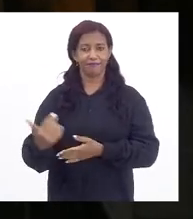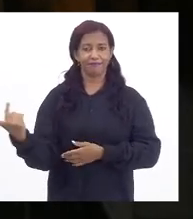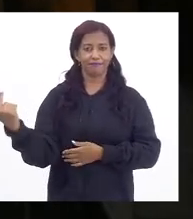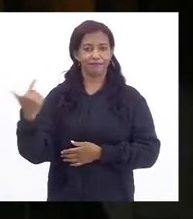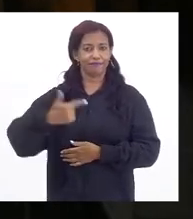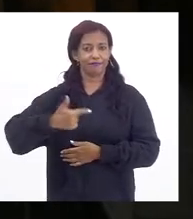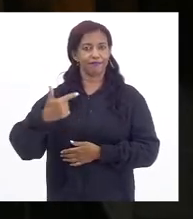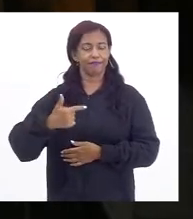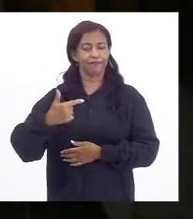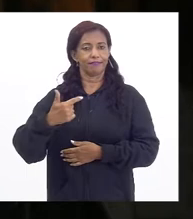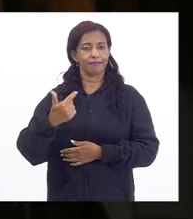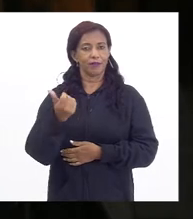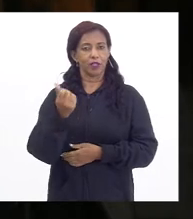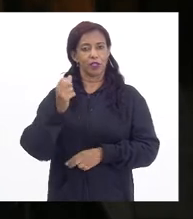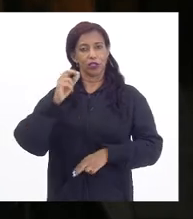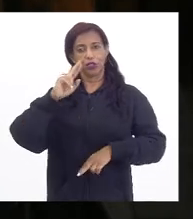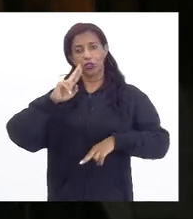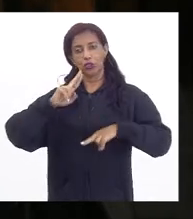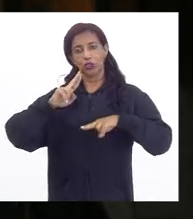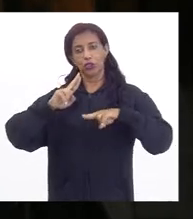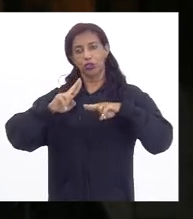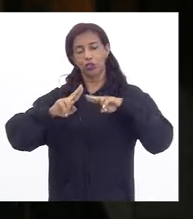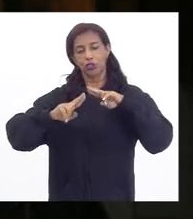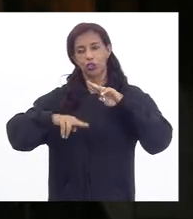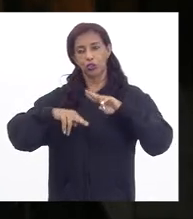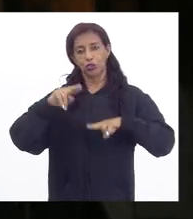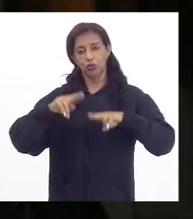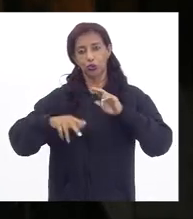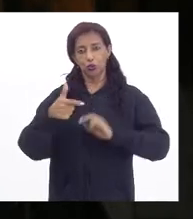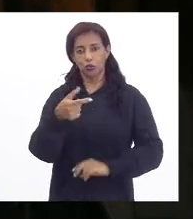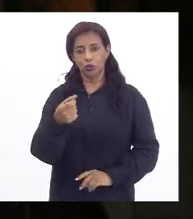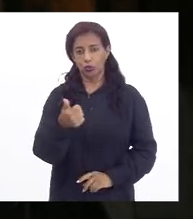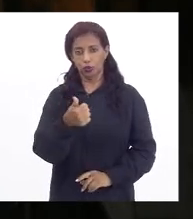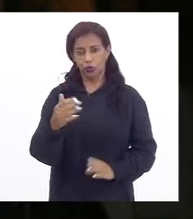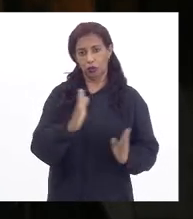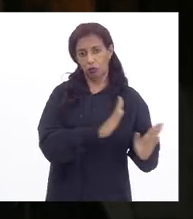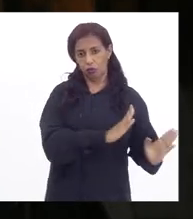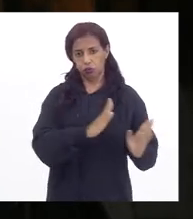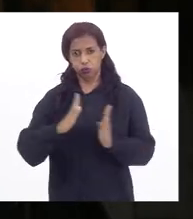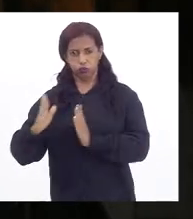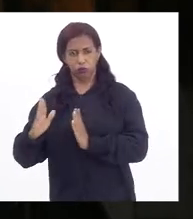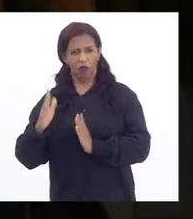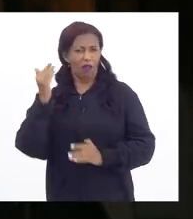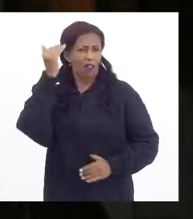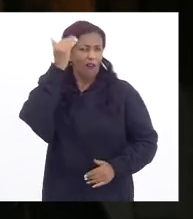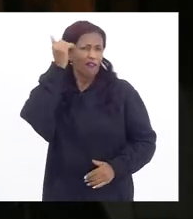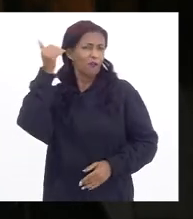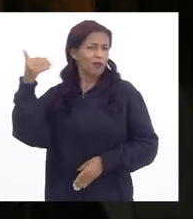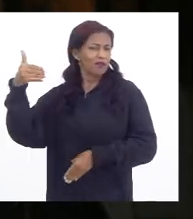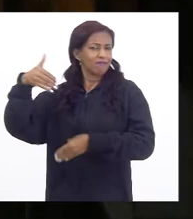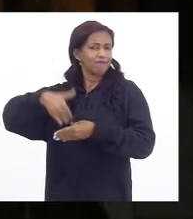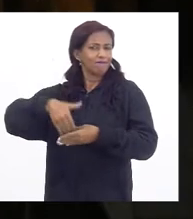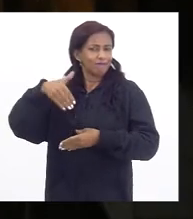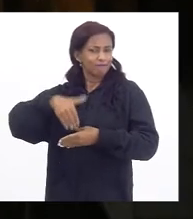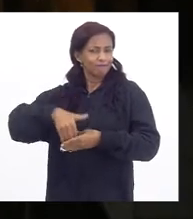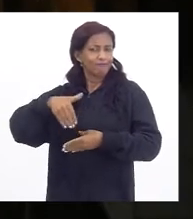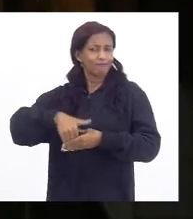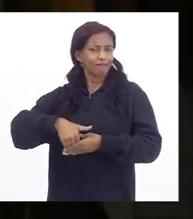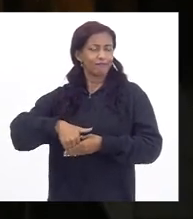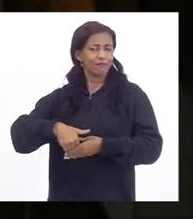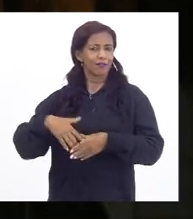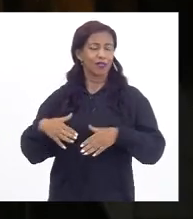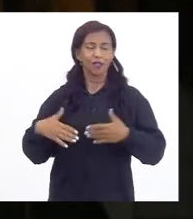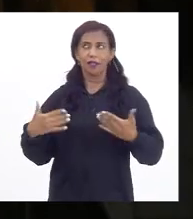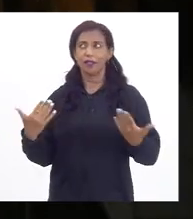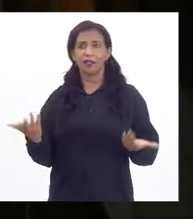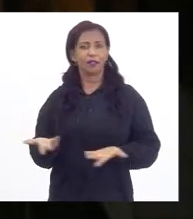segundo semestre de 2014, naquelas famosas eleições que